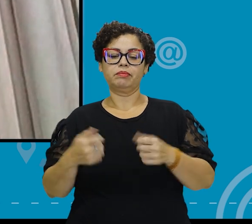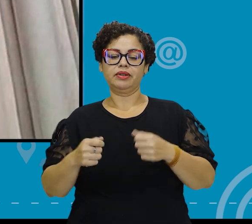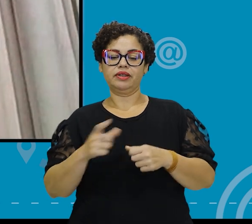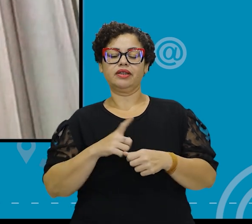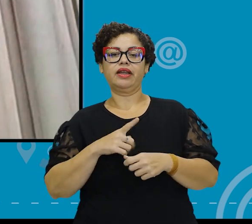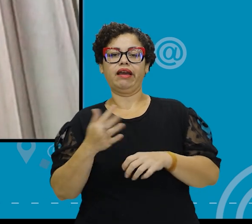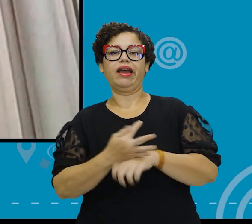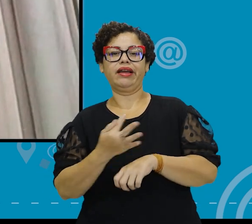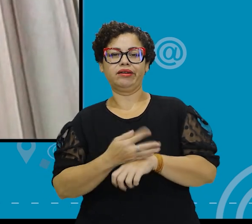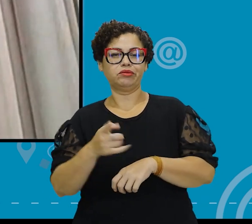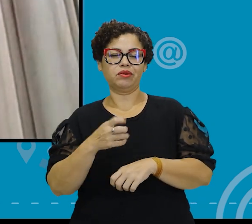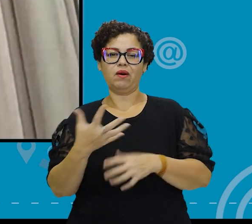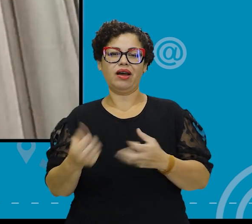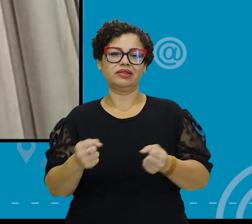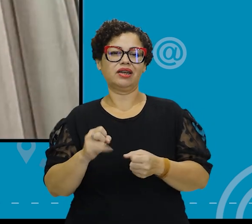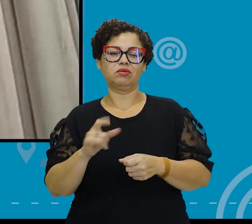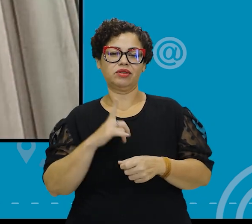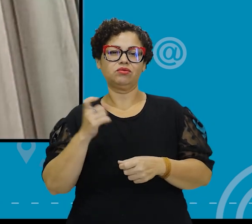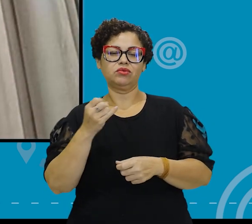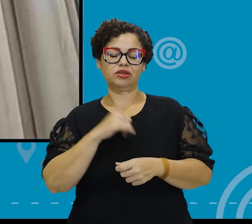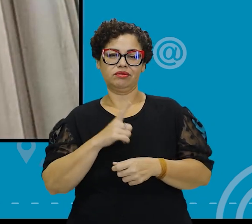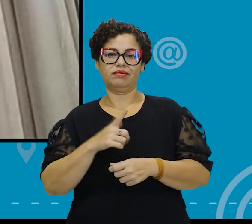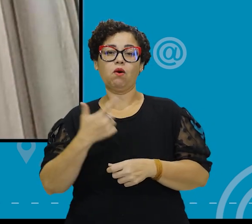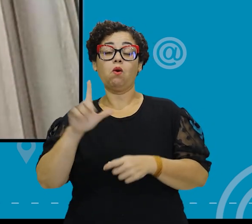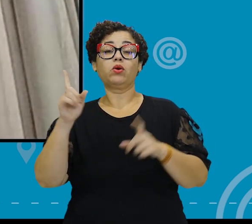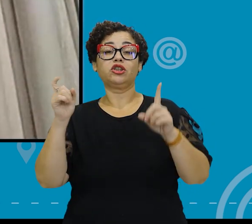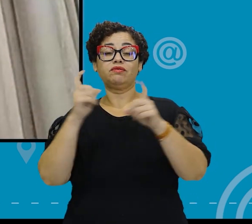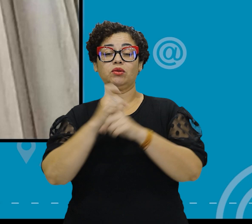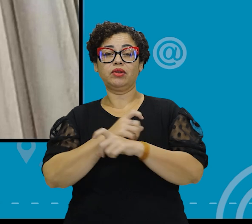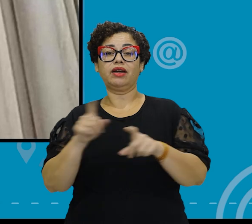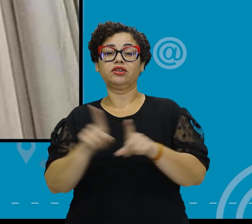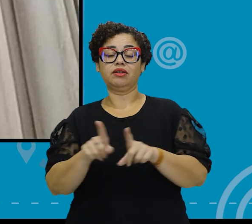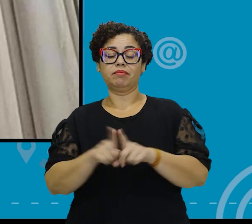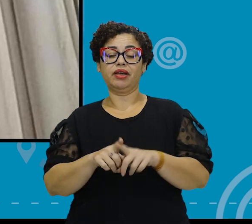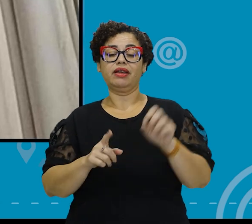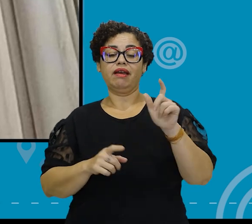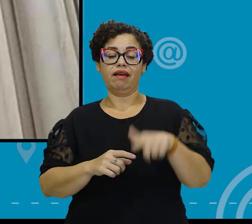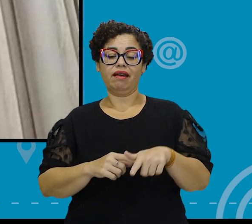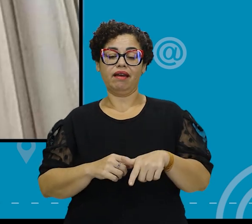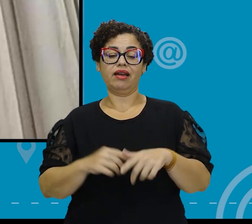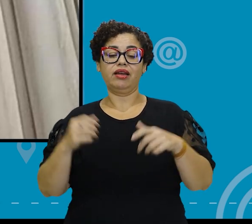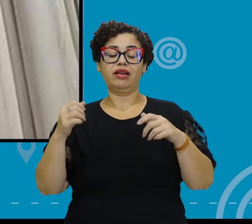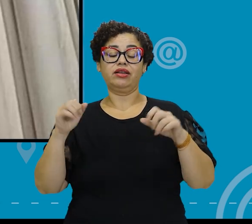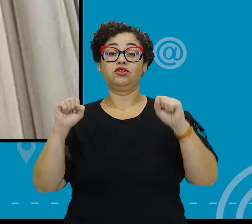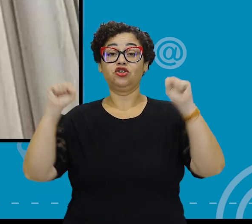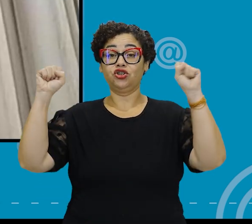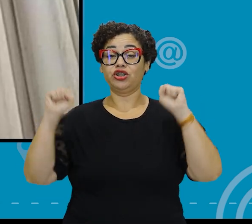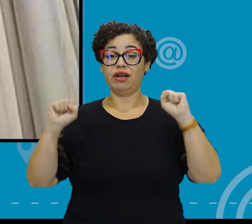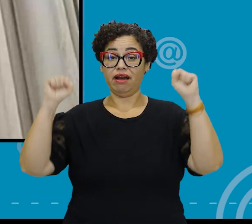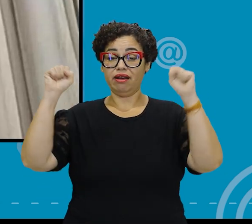existe muita resistência contra isso, né? Uma outra dificuldade, com relação à